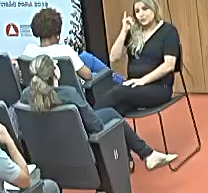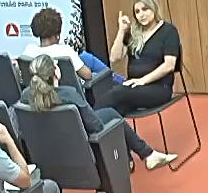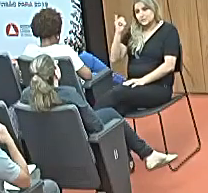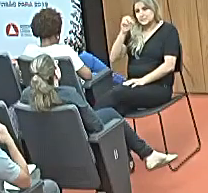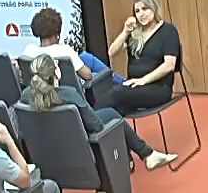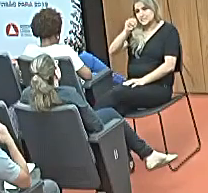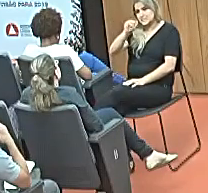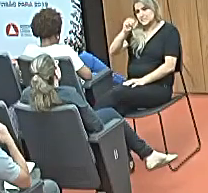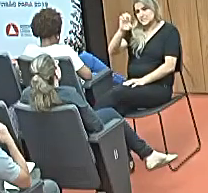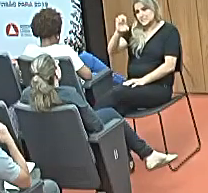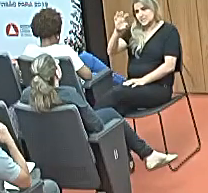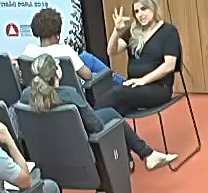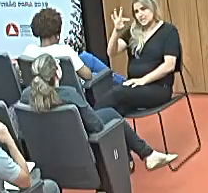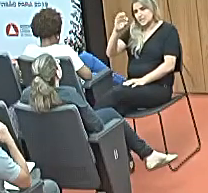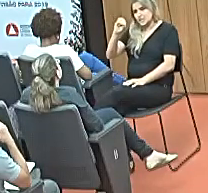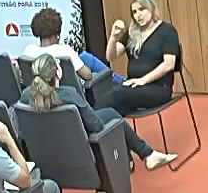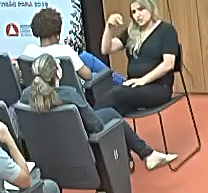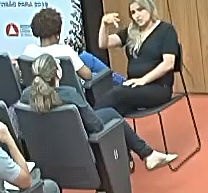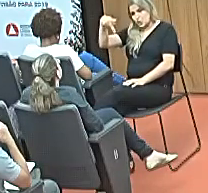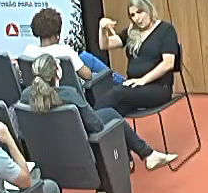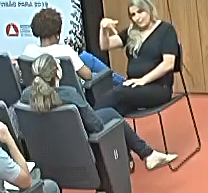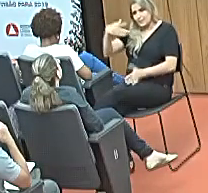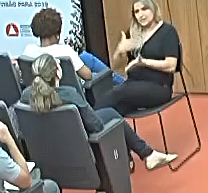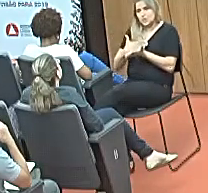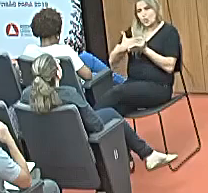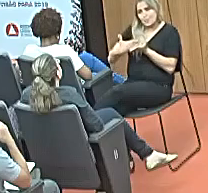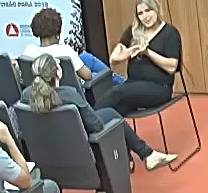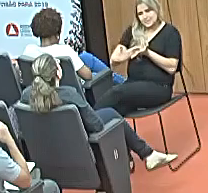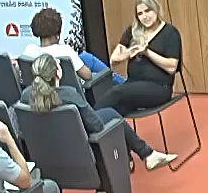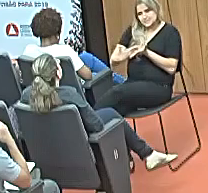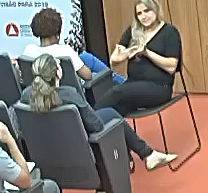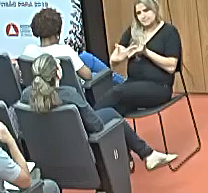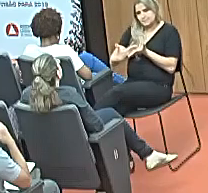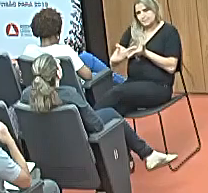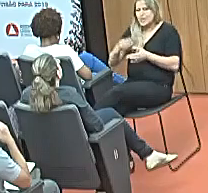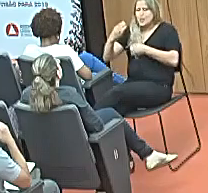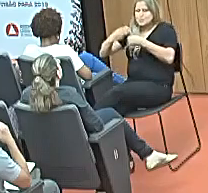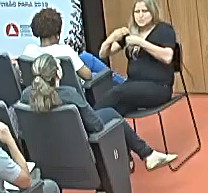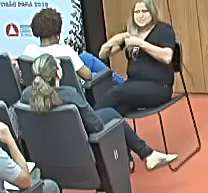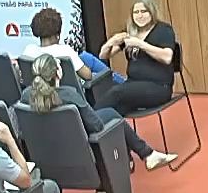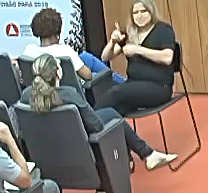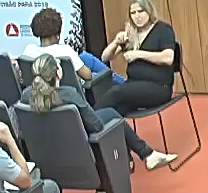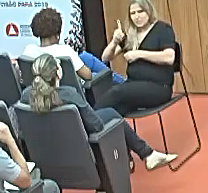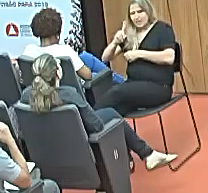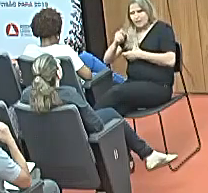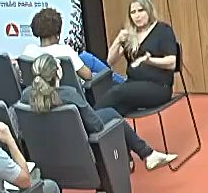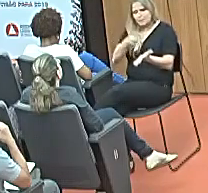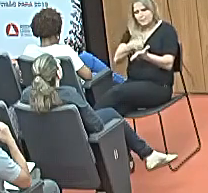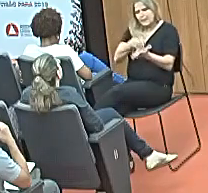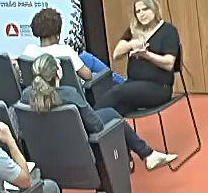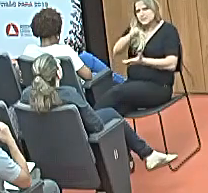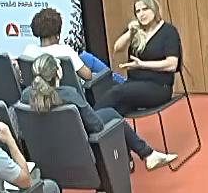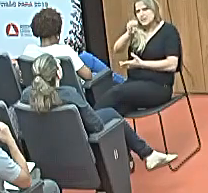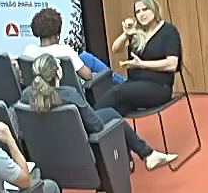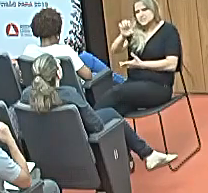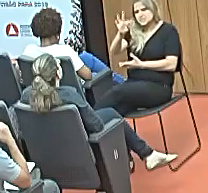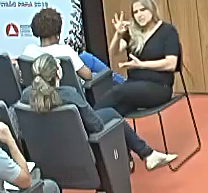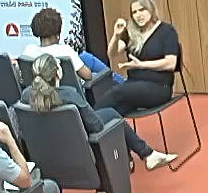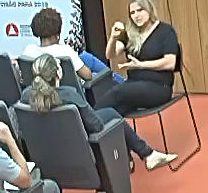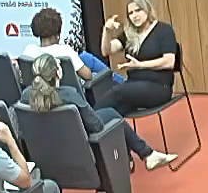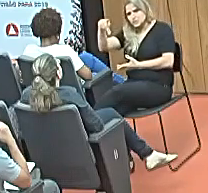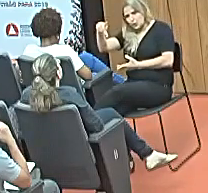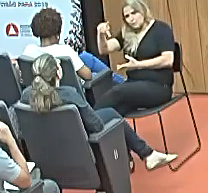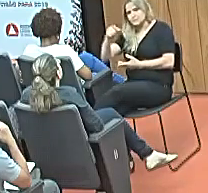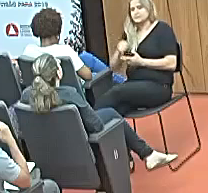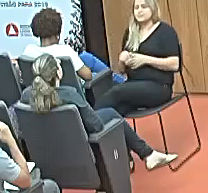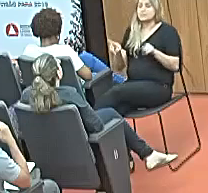setop tem essa iniciativa não os municípios mas que é ser top ten essa iniciativa é a instalação do circuito